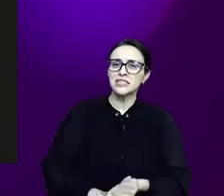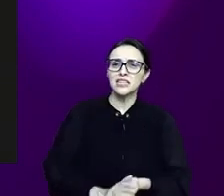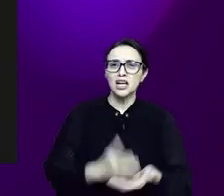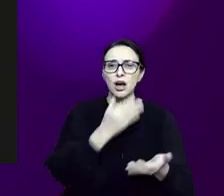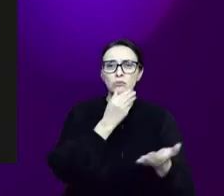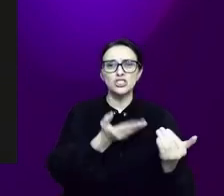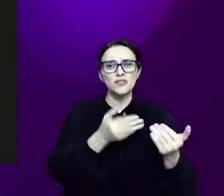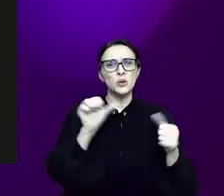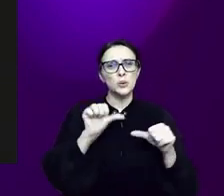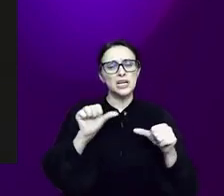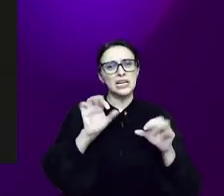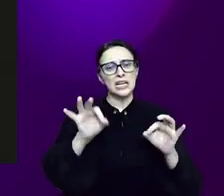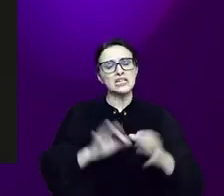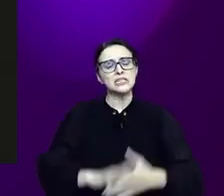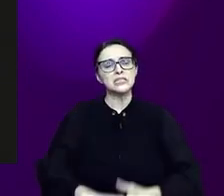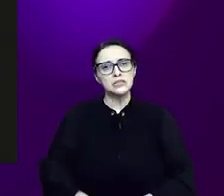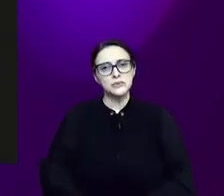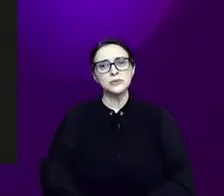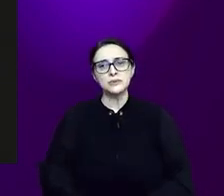muito ruim, né?